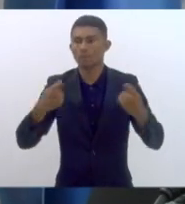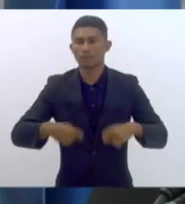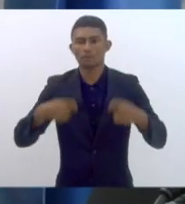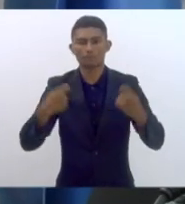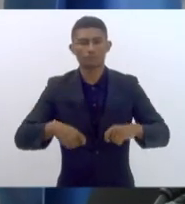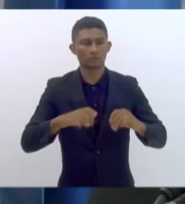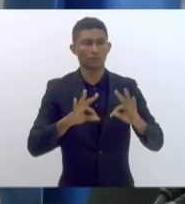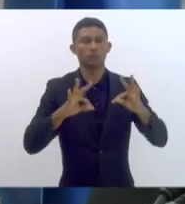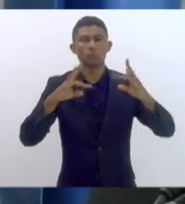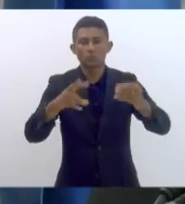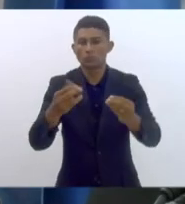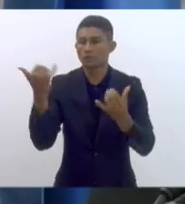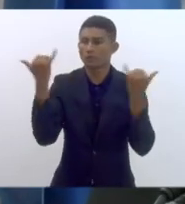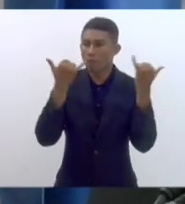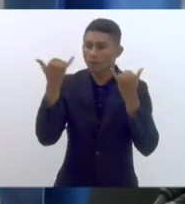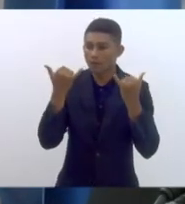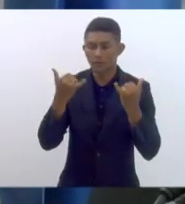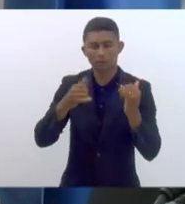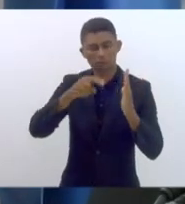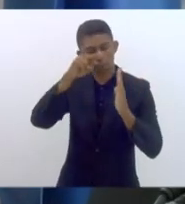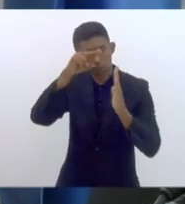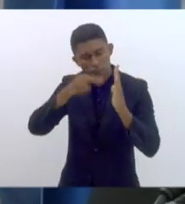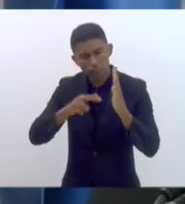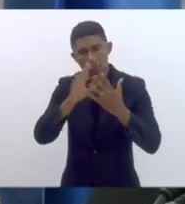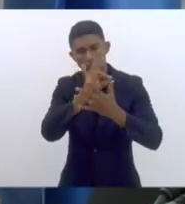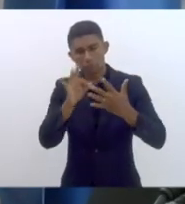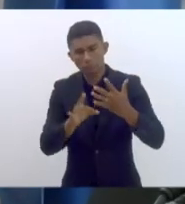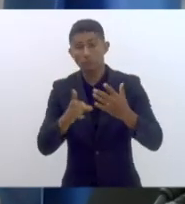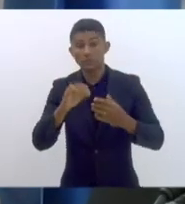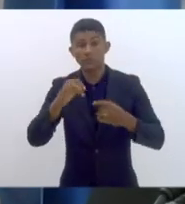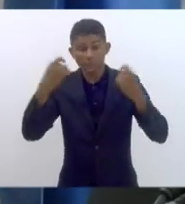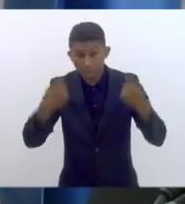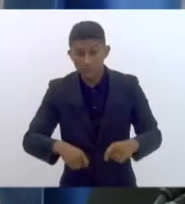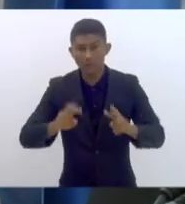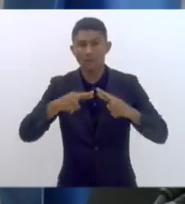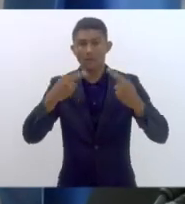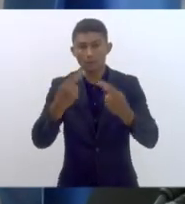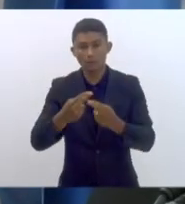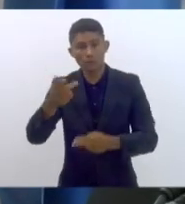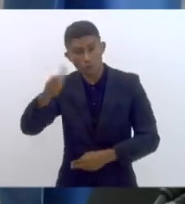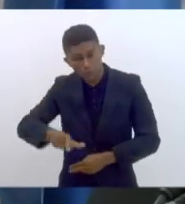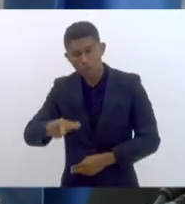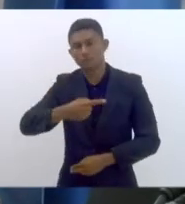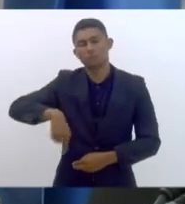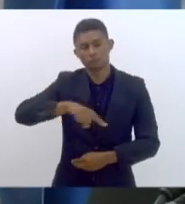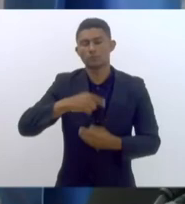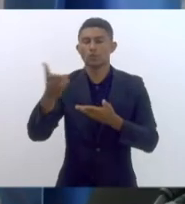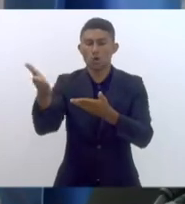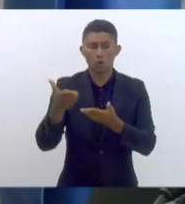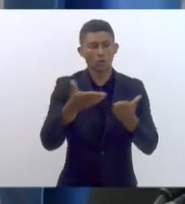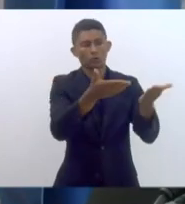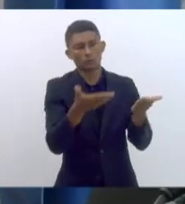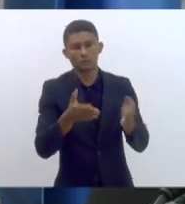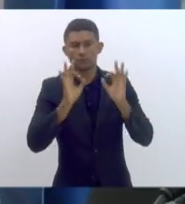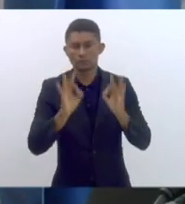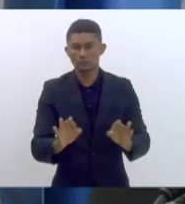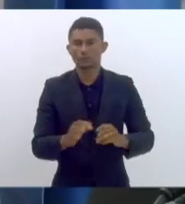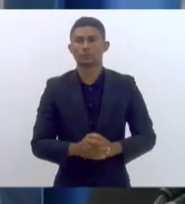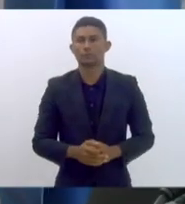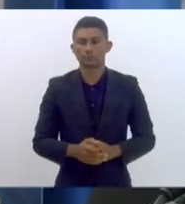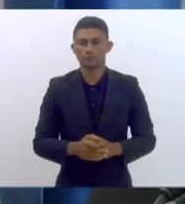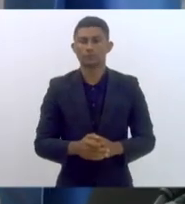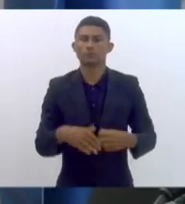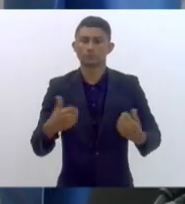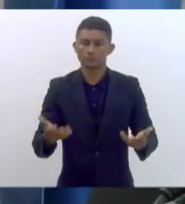chegou, e se houver necessidade de muita oitiva, a gente convoca. E também, debulhado tudo